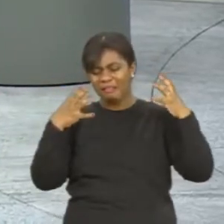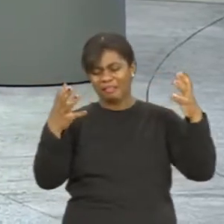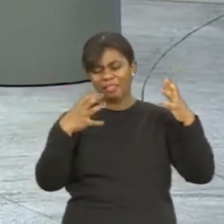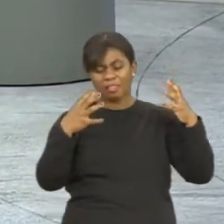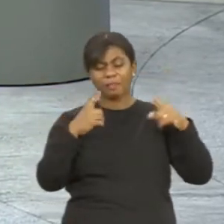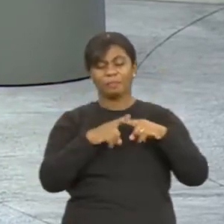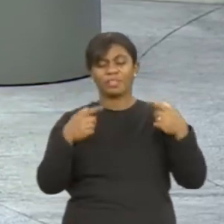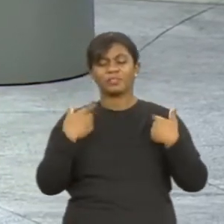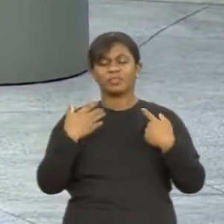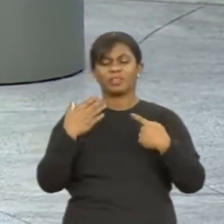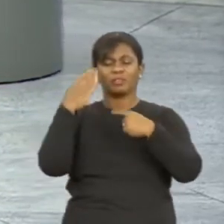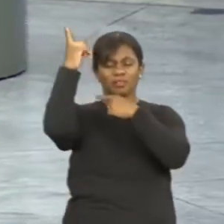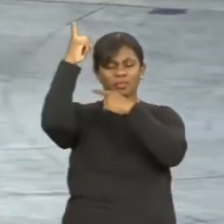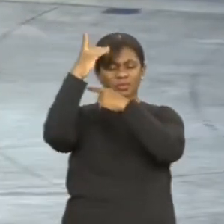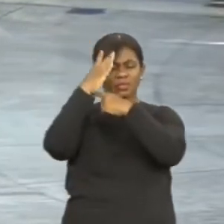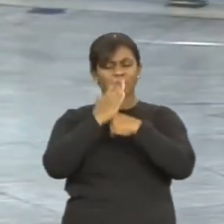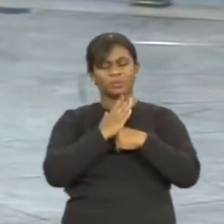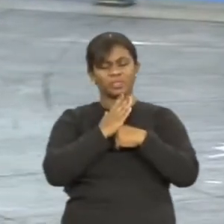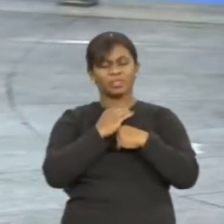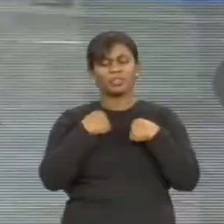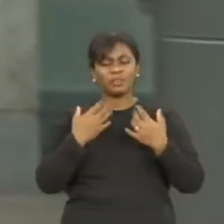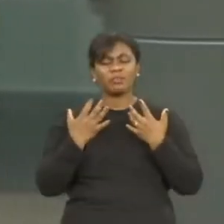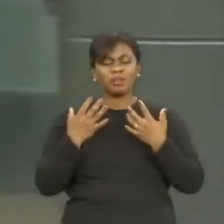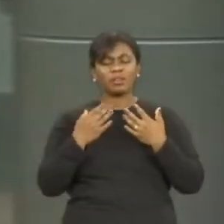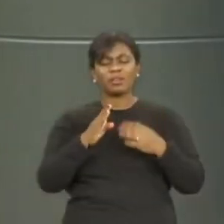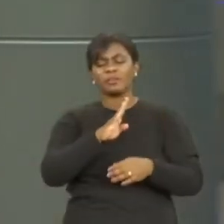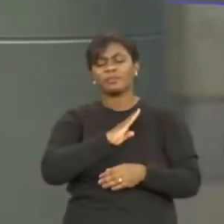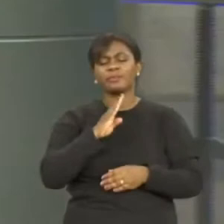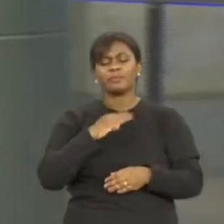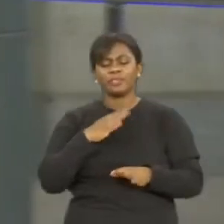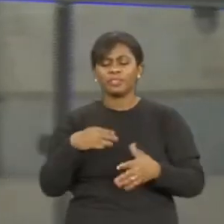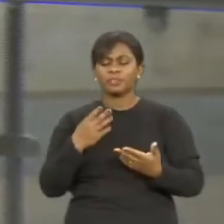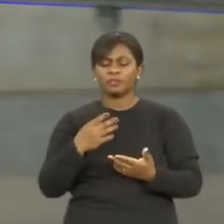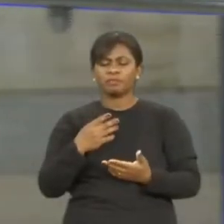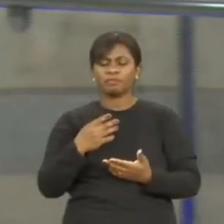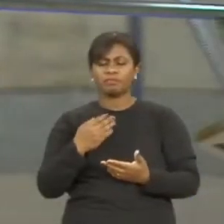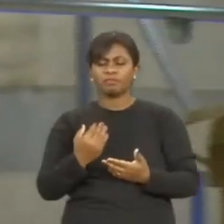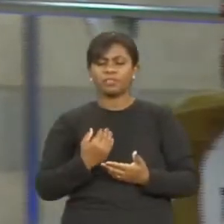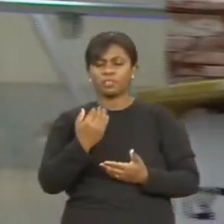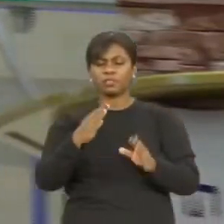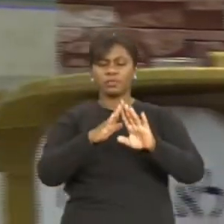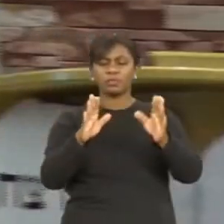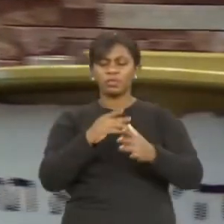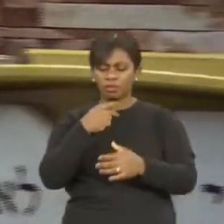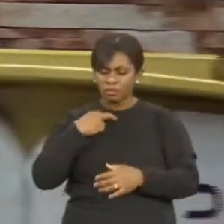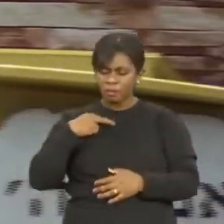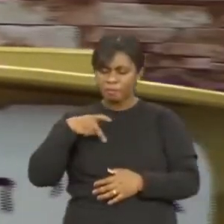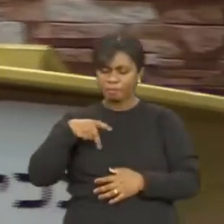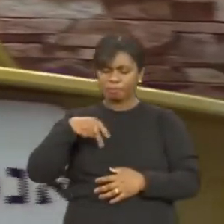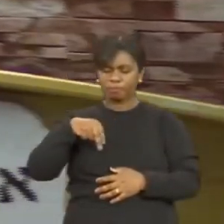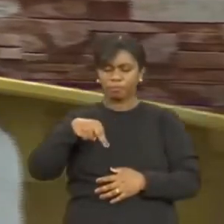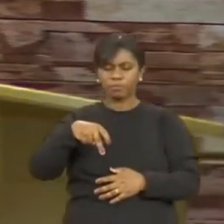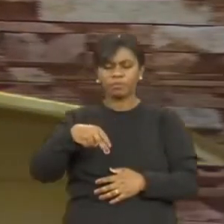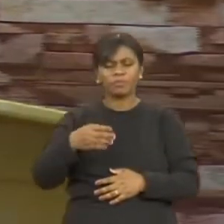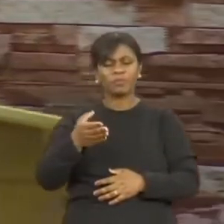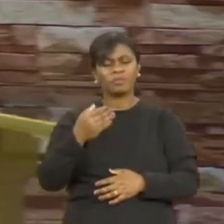Mas eu quero ajuda. Eu quero, bispo. Saia do seu lugar e vem aqui na frente, por favor.